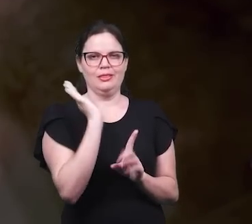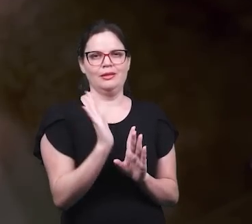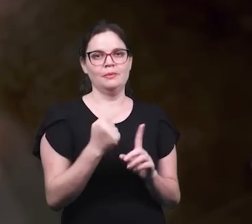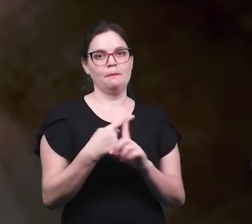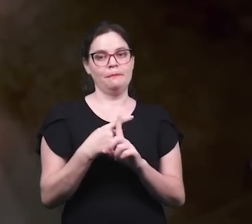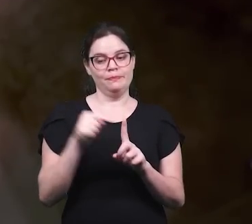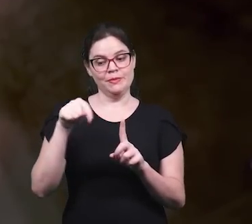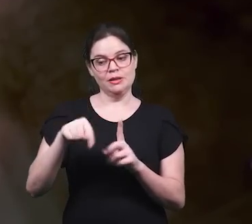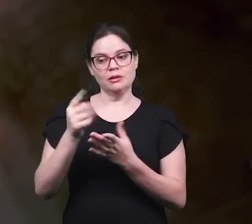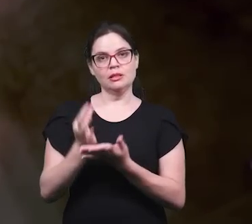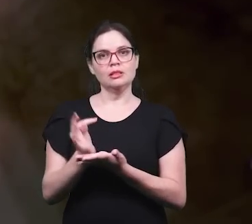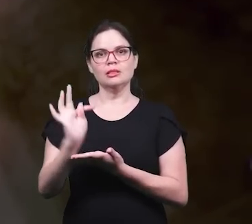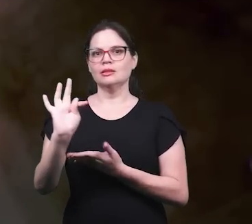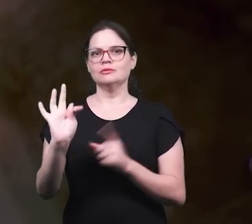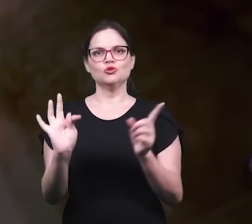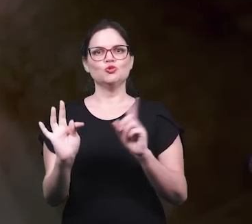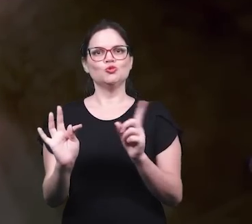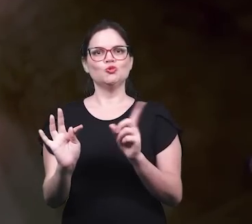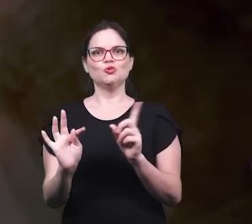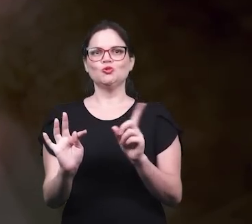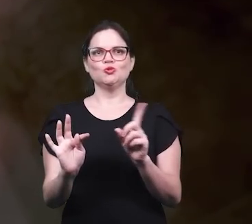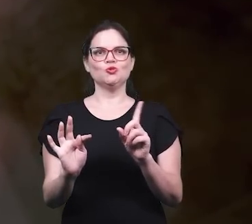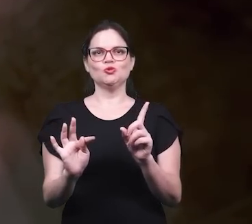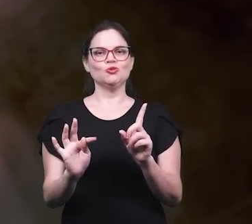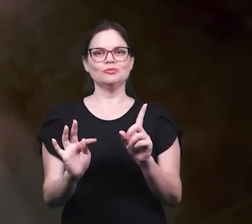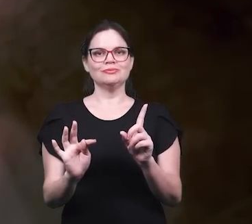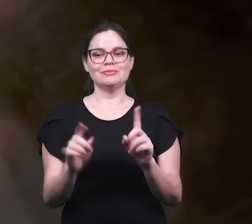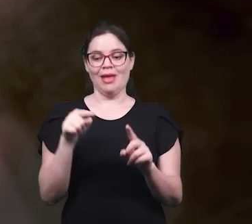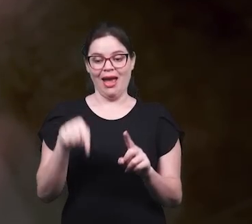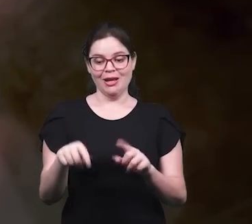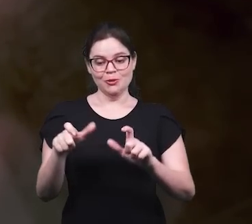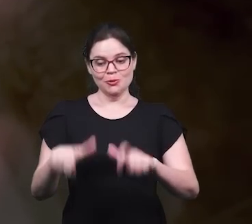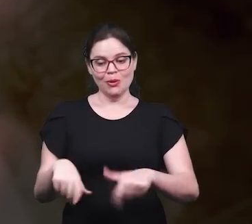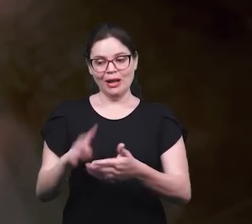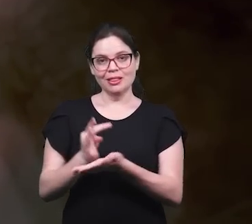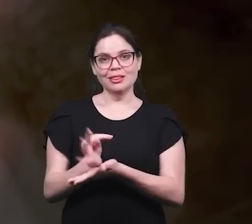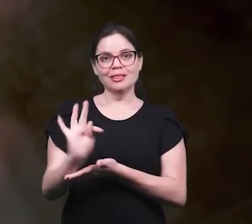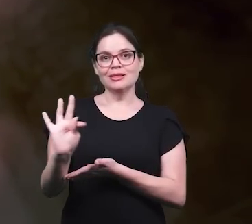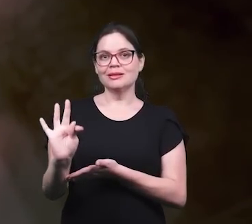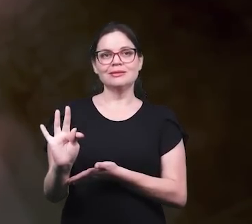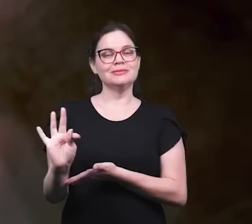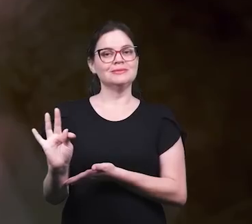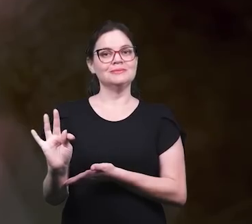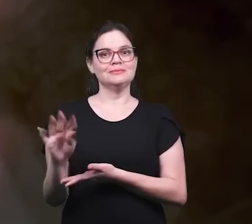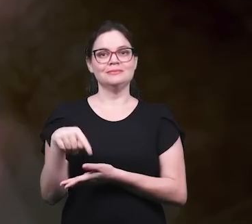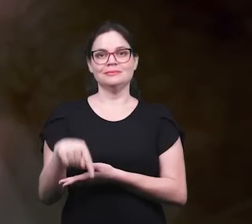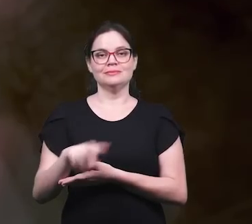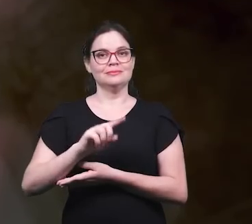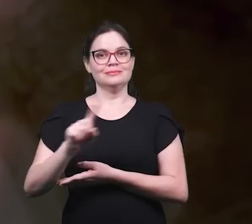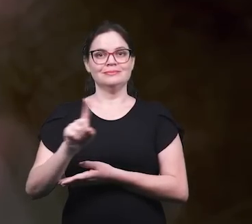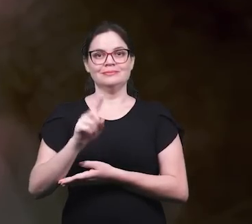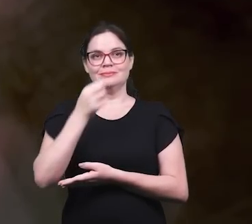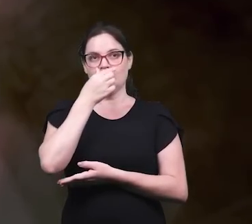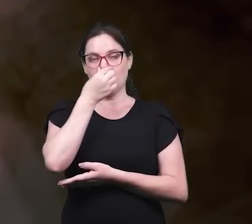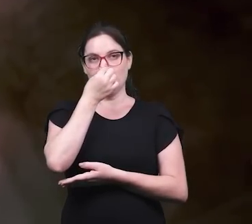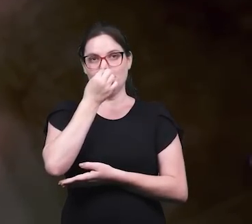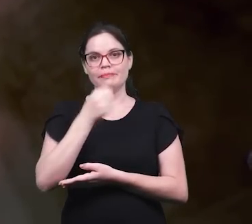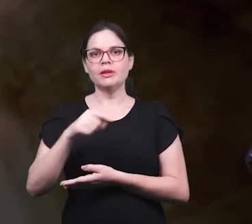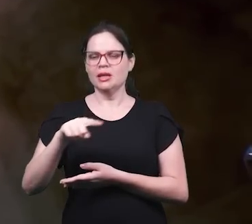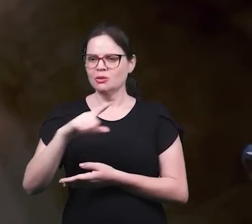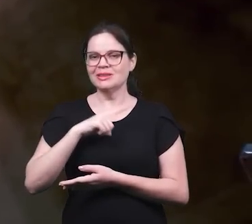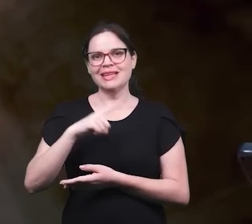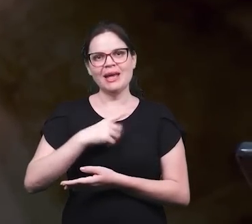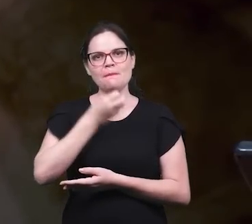os tessalonicenses, não. Os tessalonicenses, por isso assim, podemos dizer até que